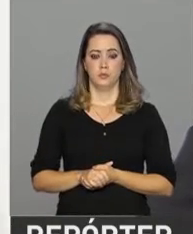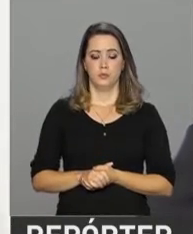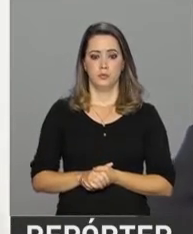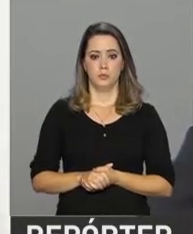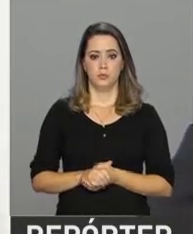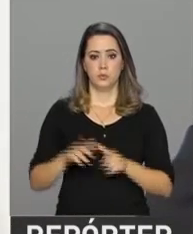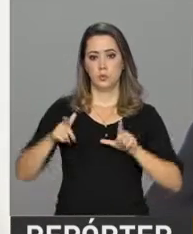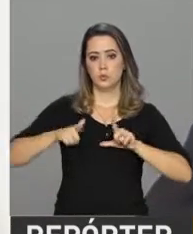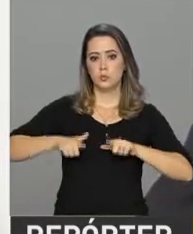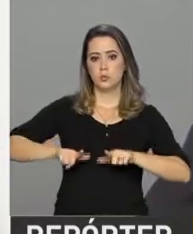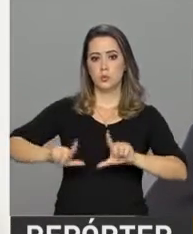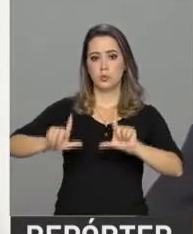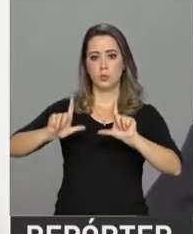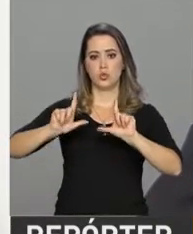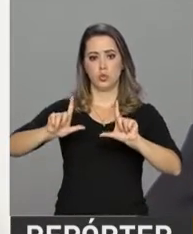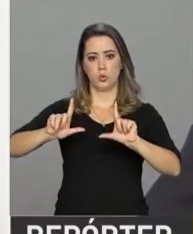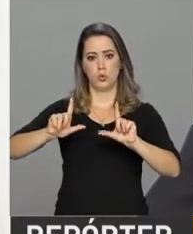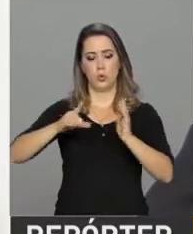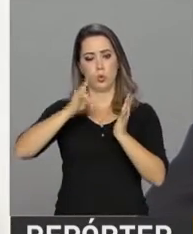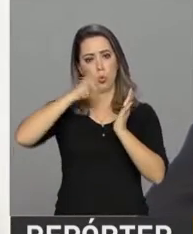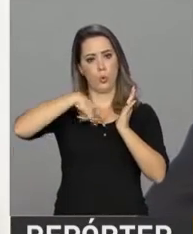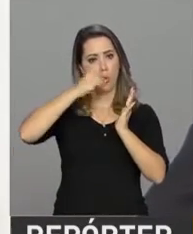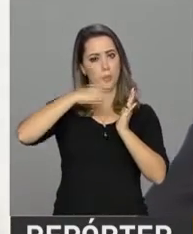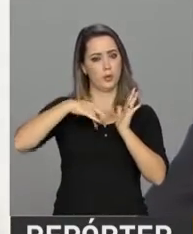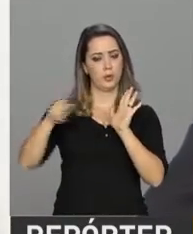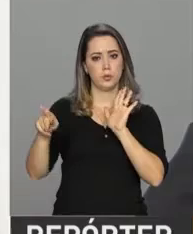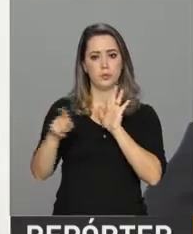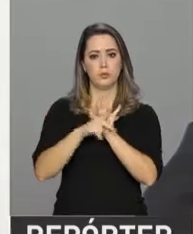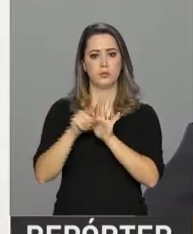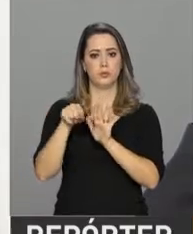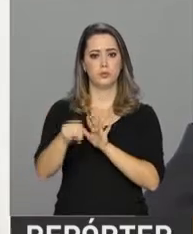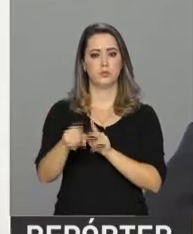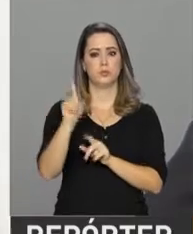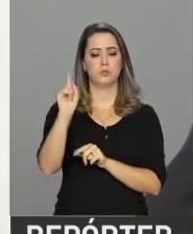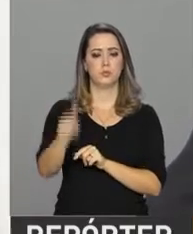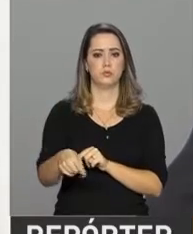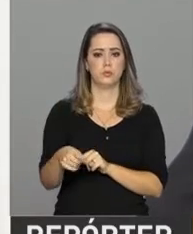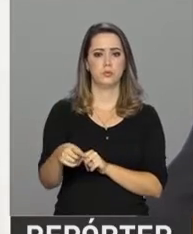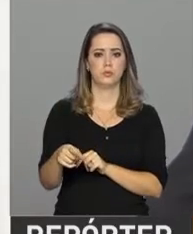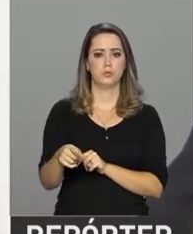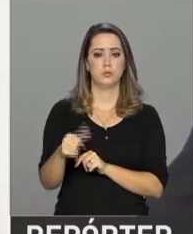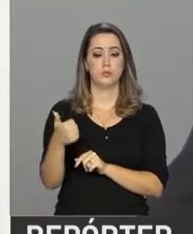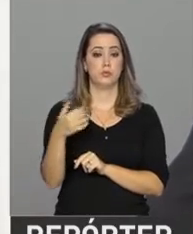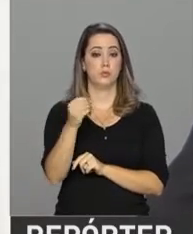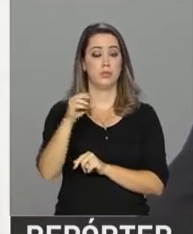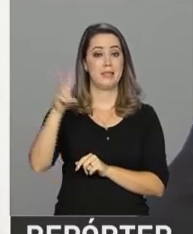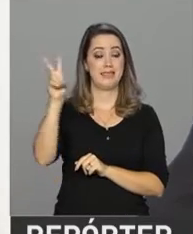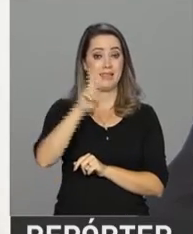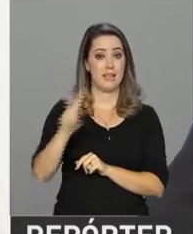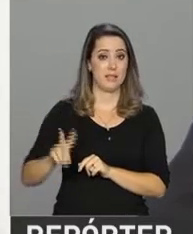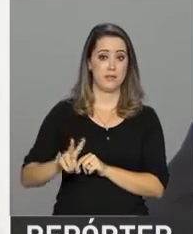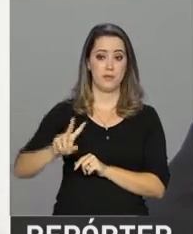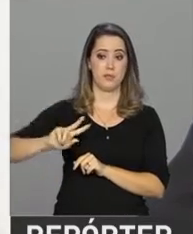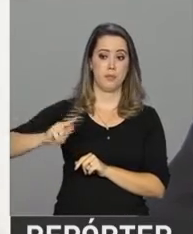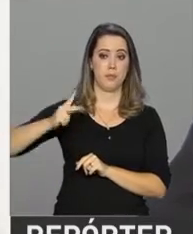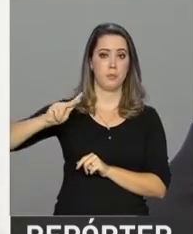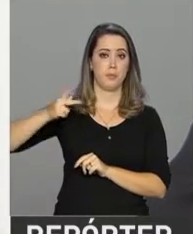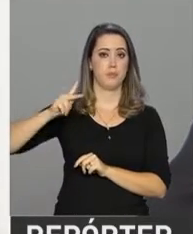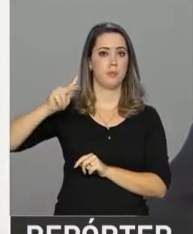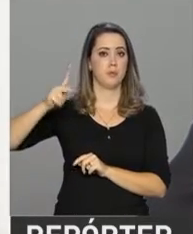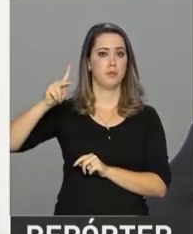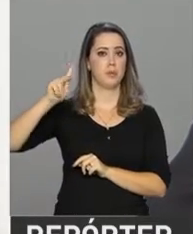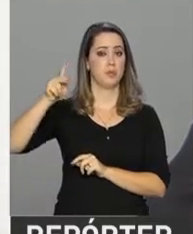A emissão de títulos definitivos de domínio em 2017 foi 10 vezes maior do que